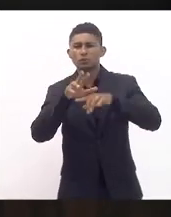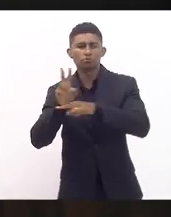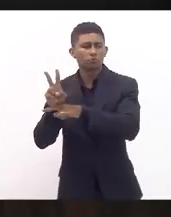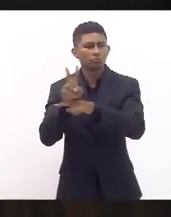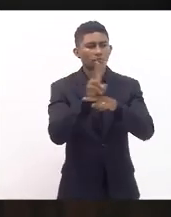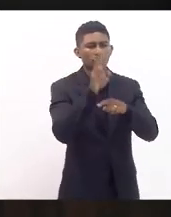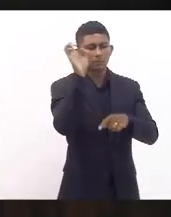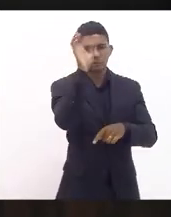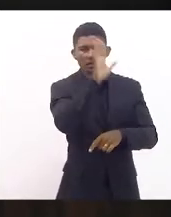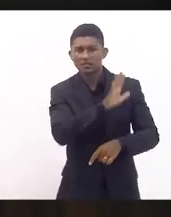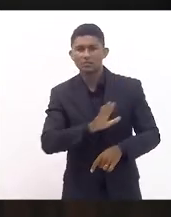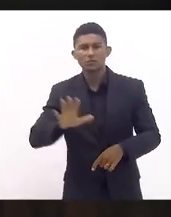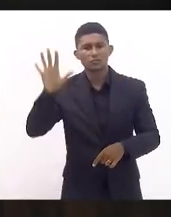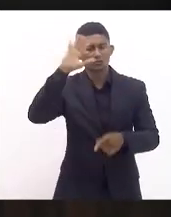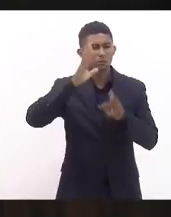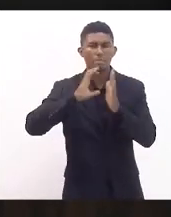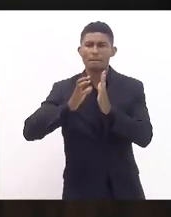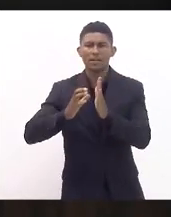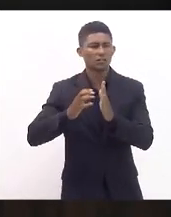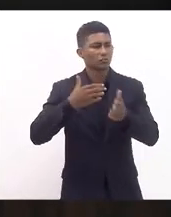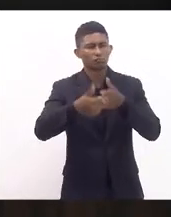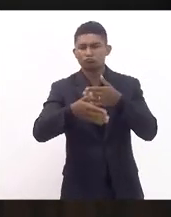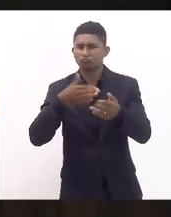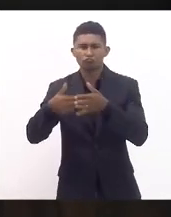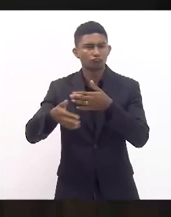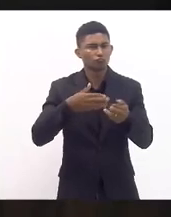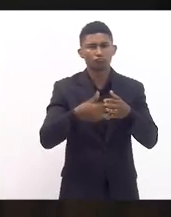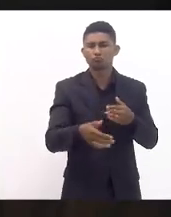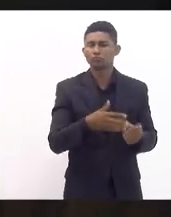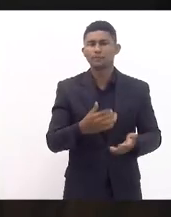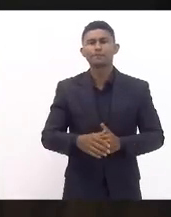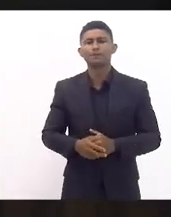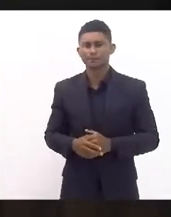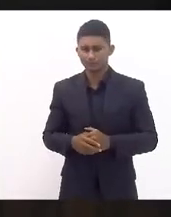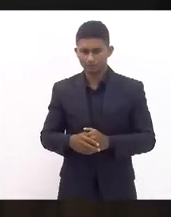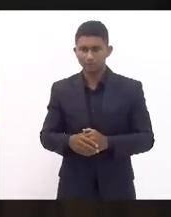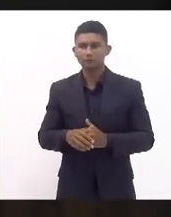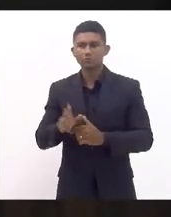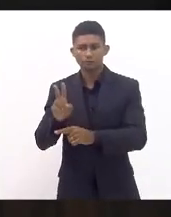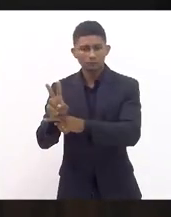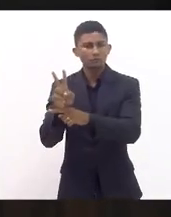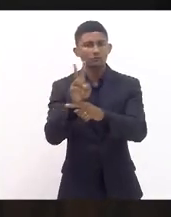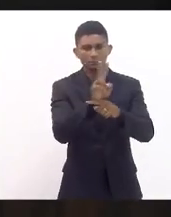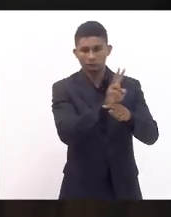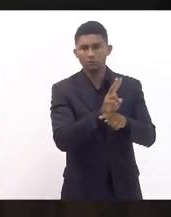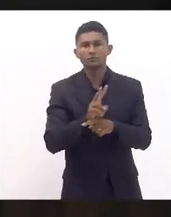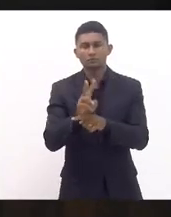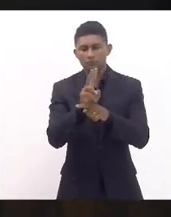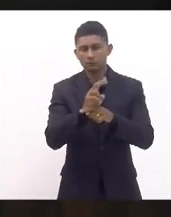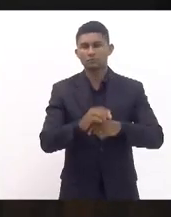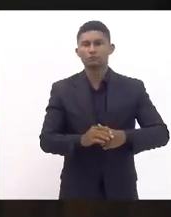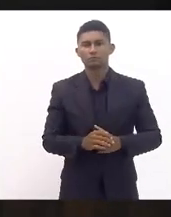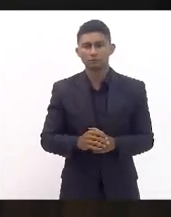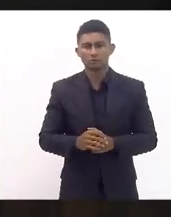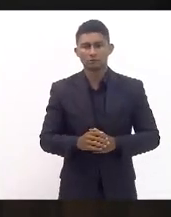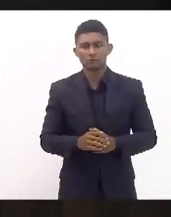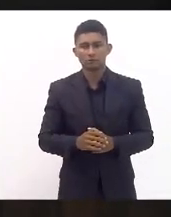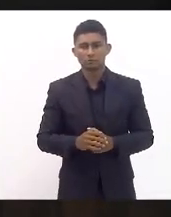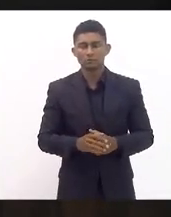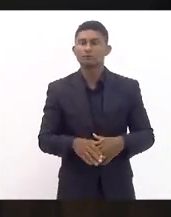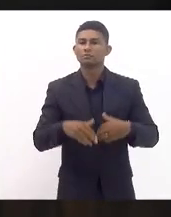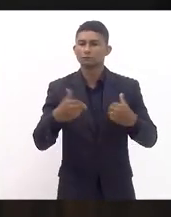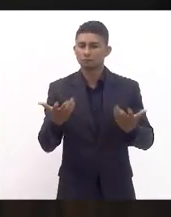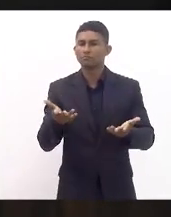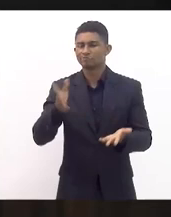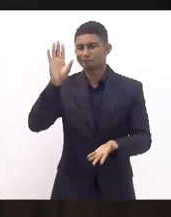Brasil inteiro, independente do partido político, independente da matiz ideológica. E, de